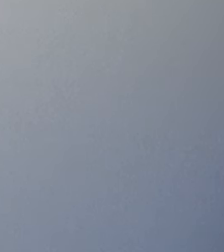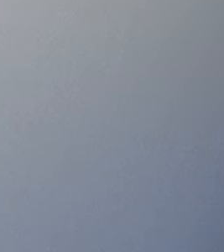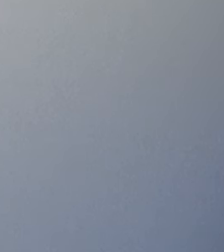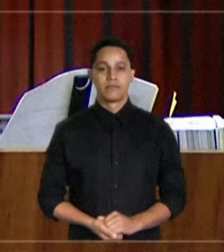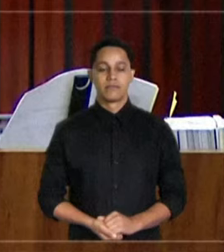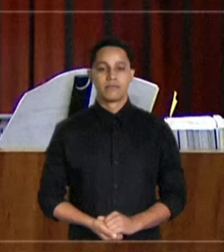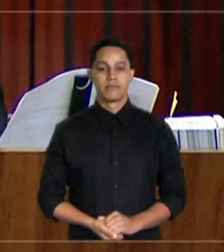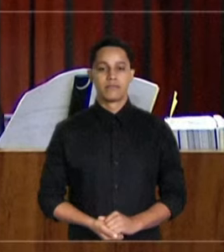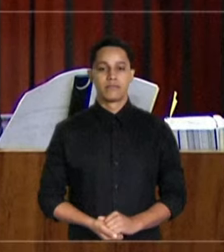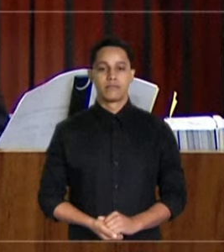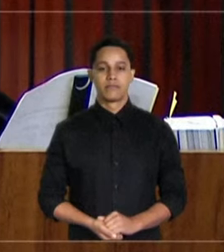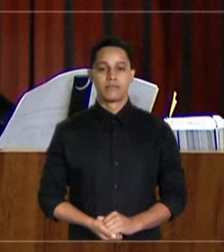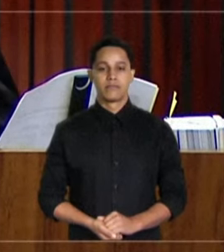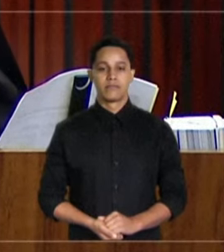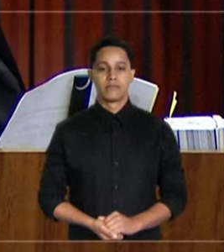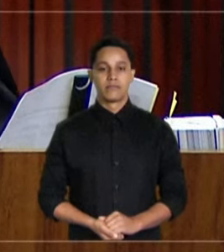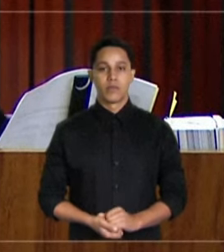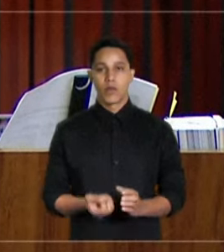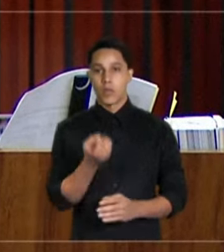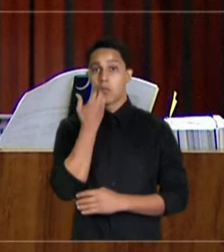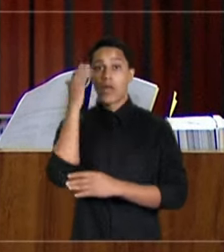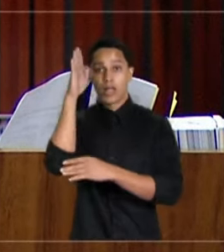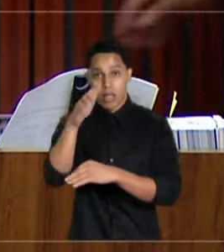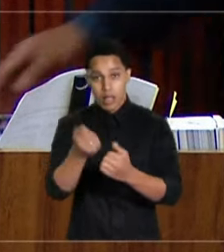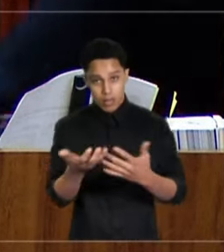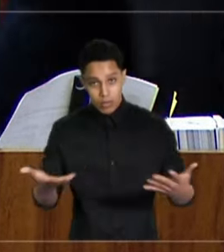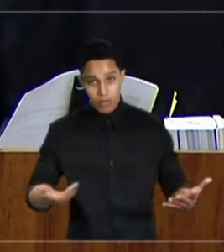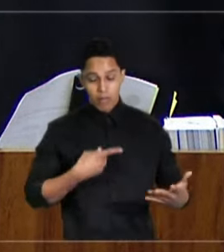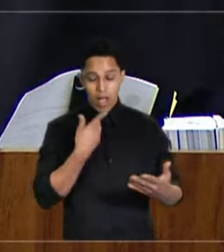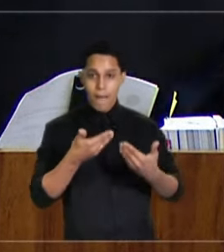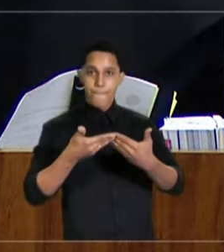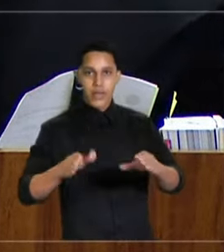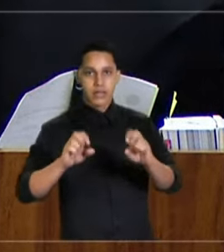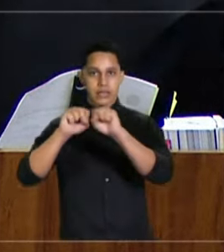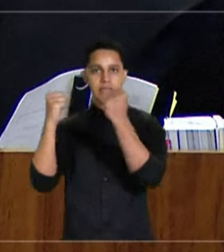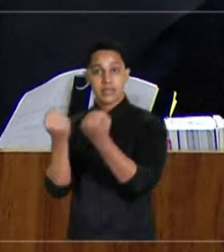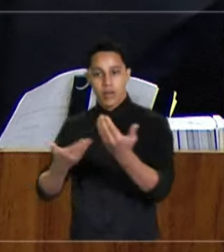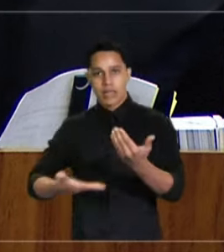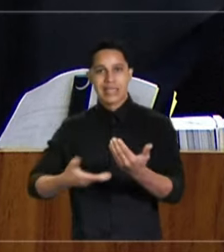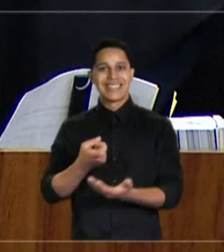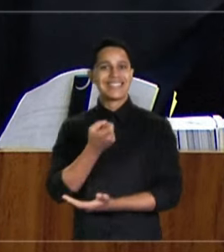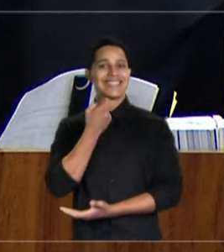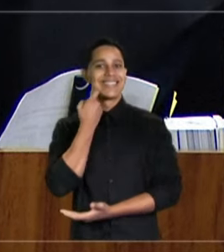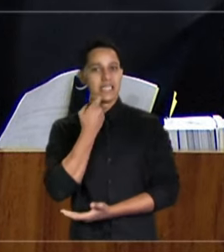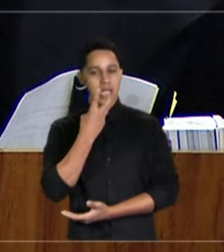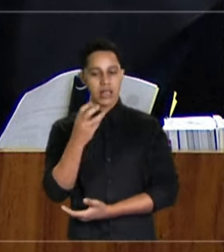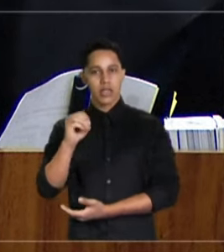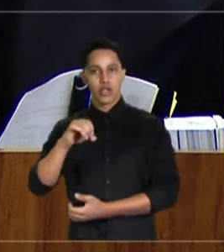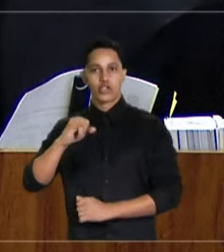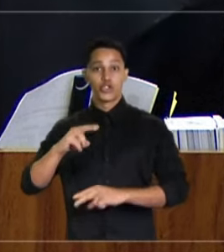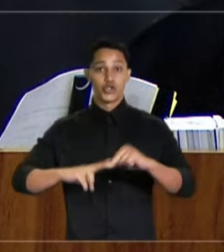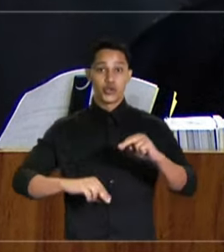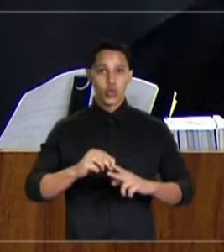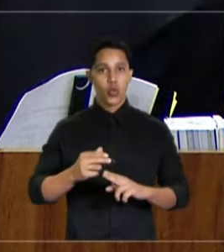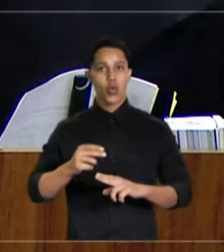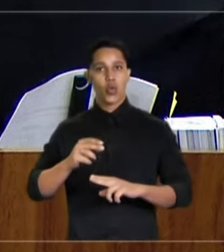contas mores ordenou no sábado que a rede social esclarecesse porque supostamente descumpriu espmente as ordens judiciais